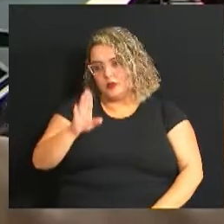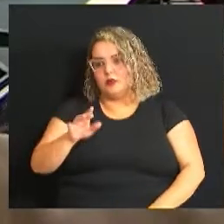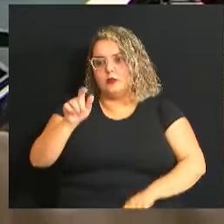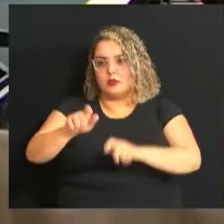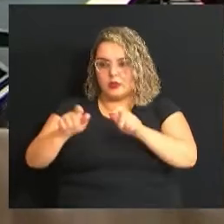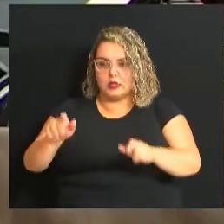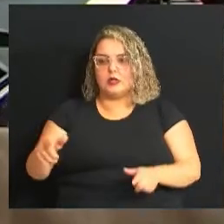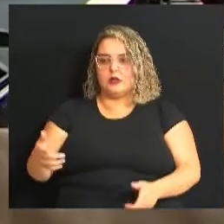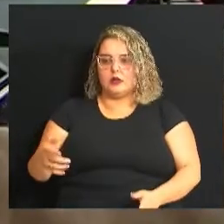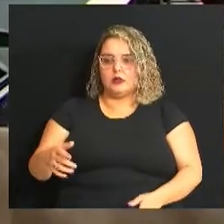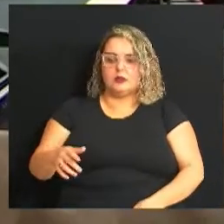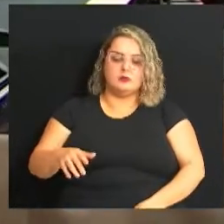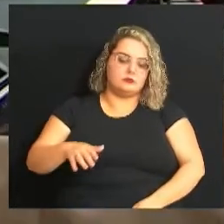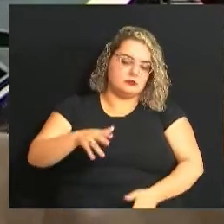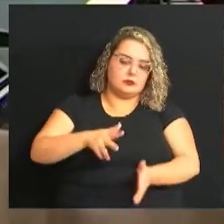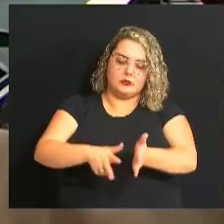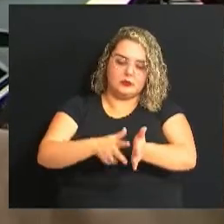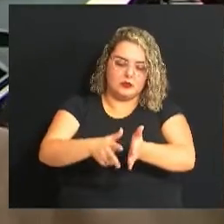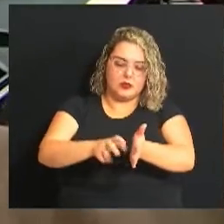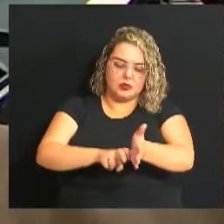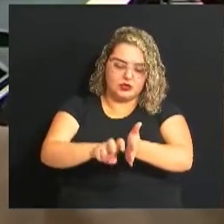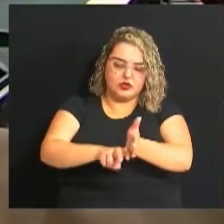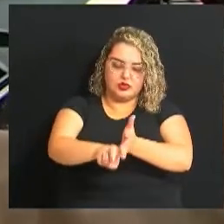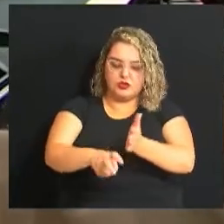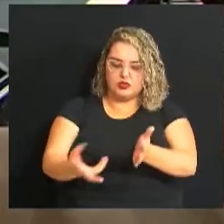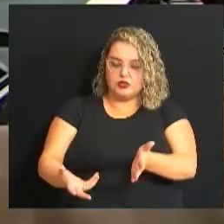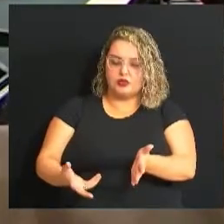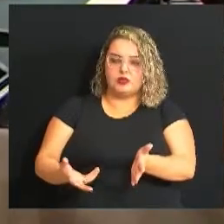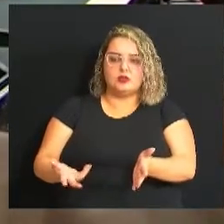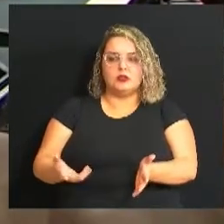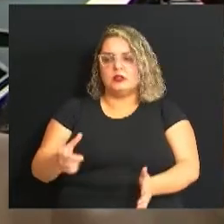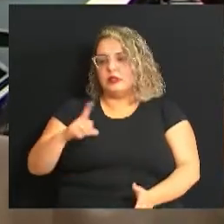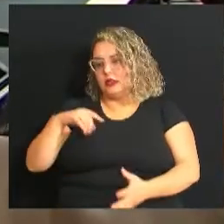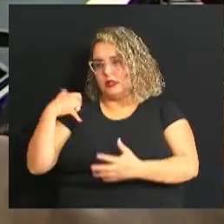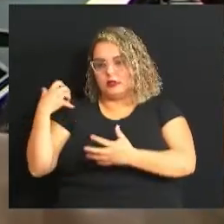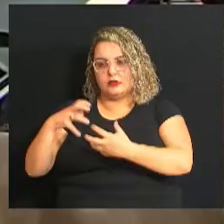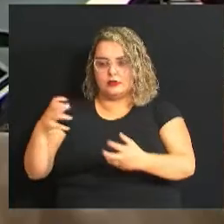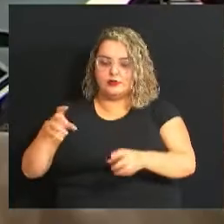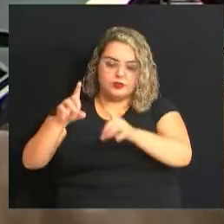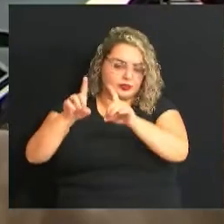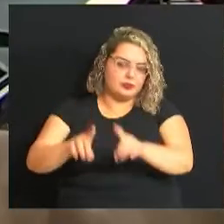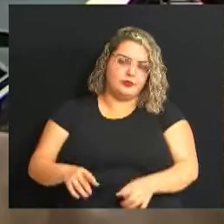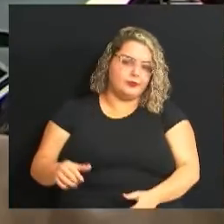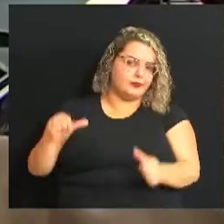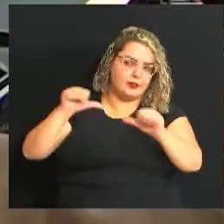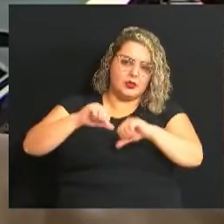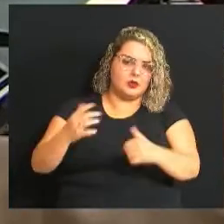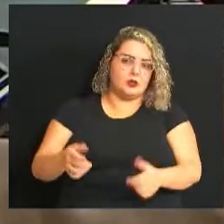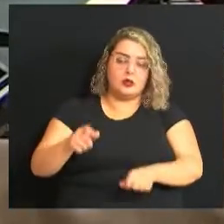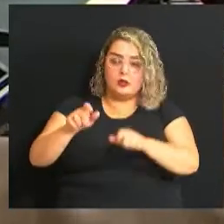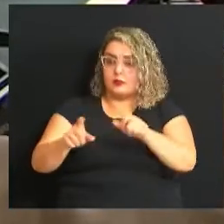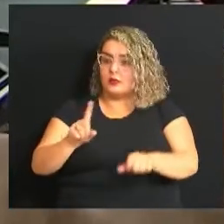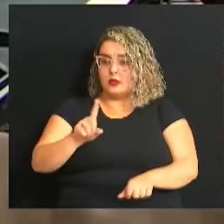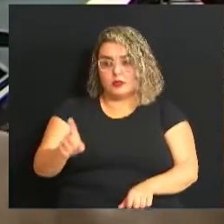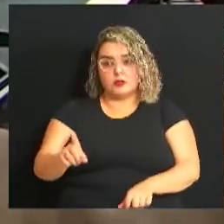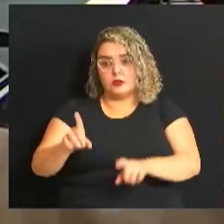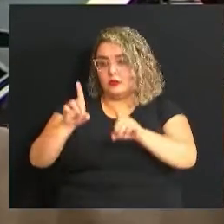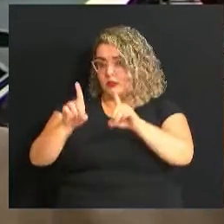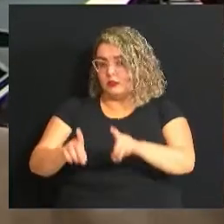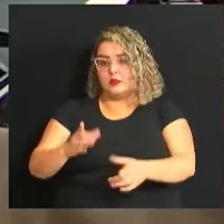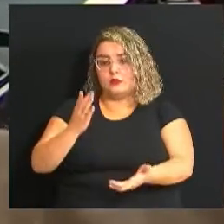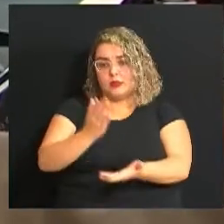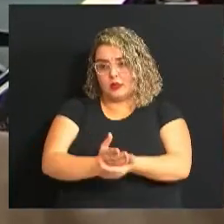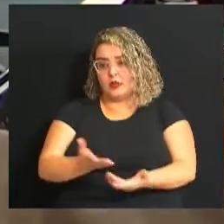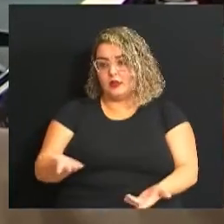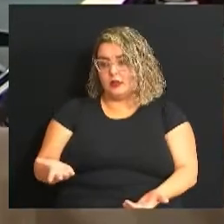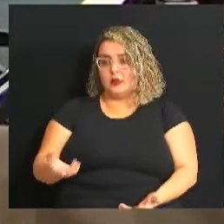faixa de cadeirante, tá? Os idosos também têm vaga de idoso, deficiente é pior, né? O problema é a pessoa que não é deficiente parar. Não se deve